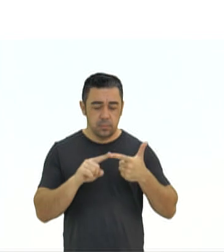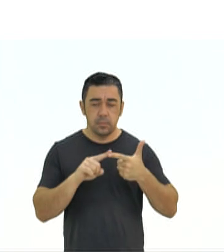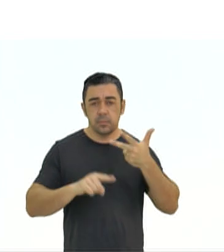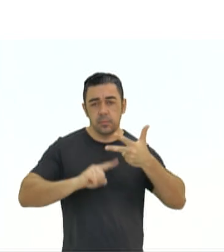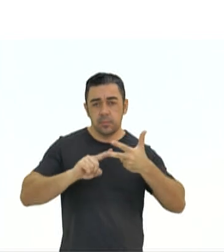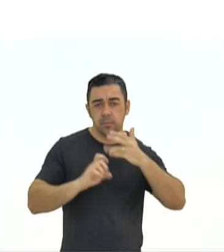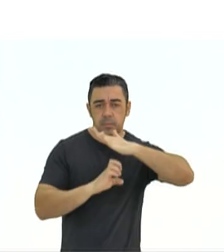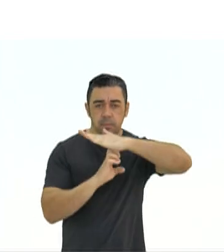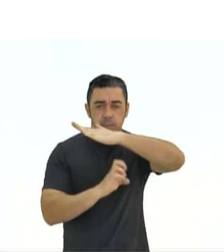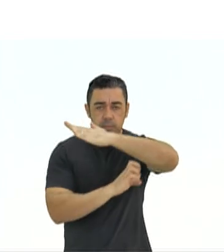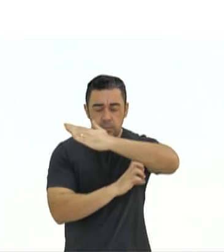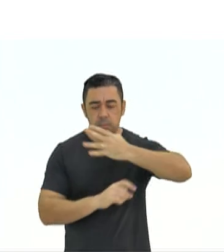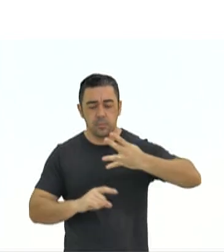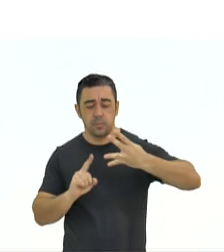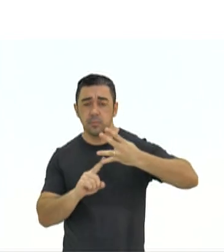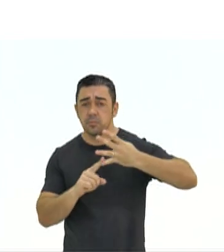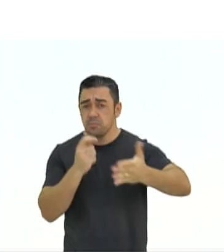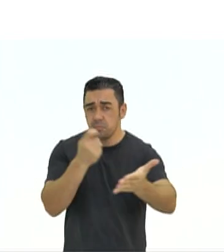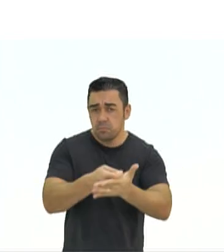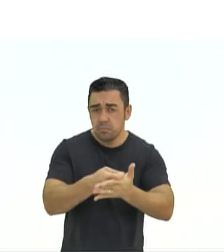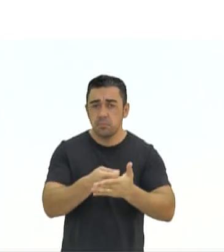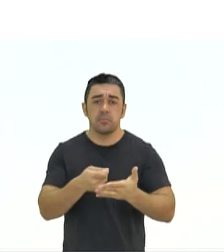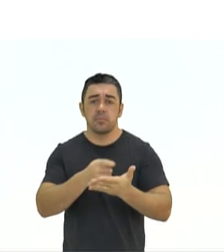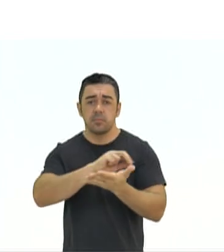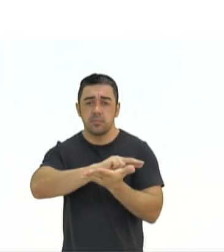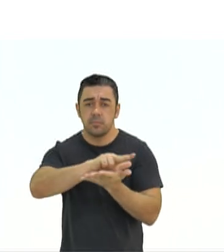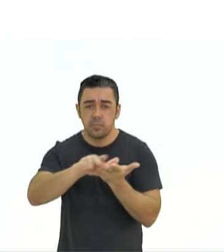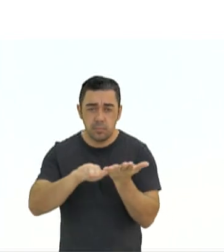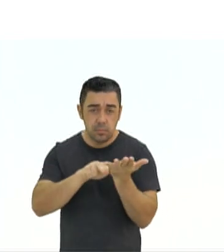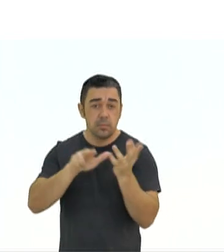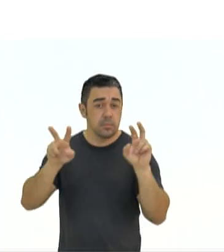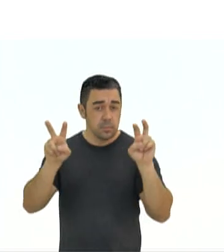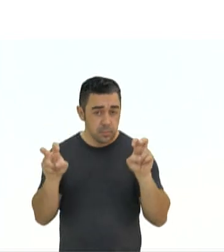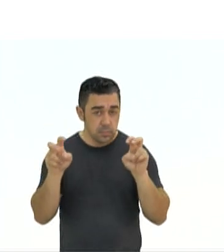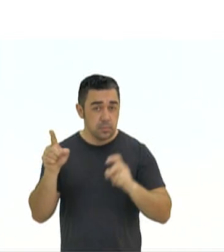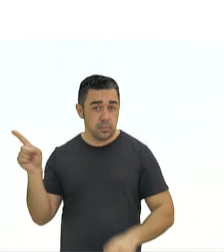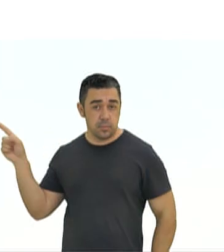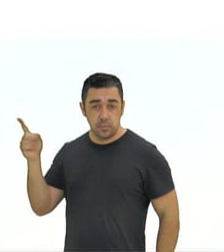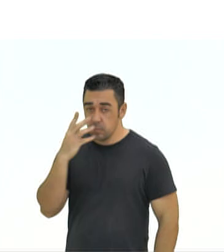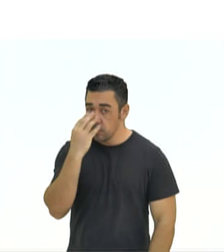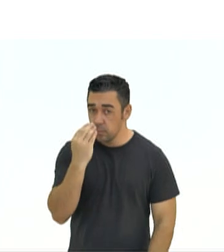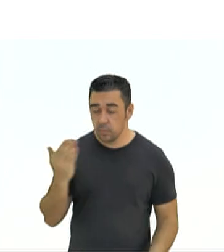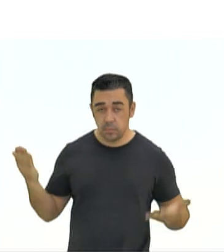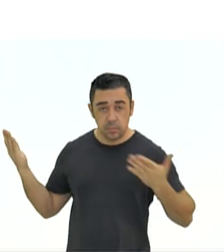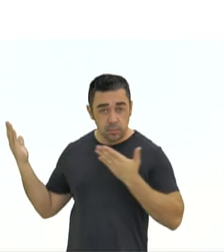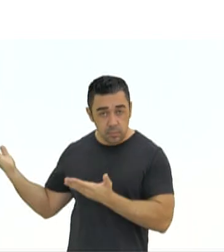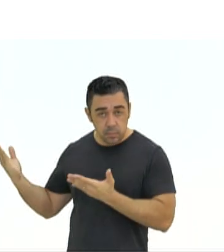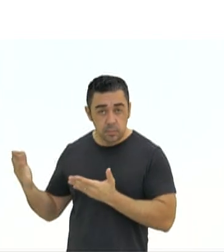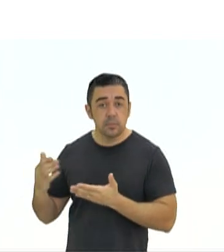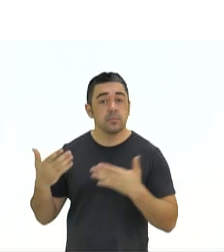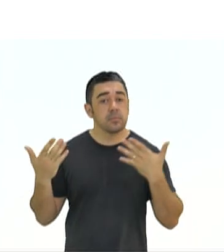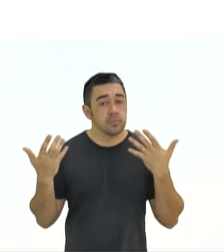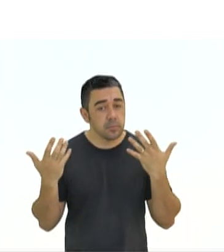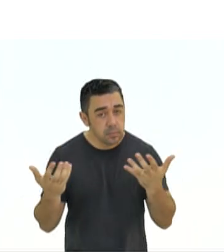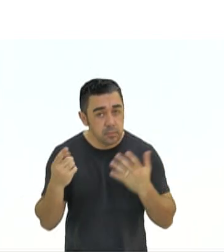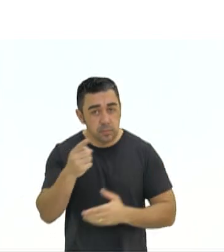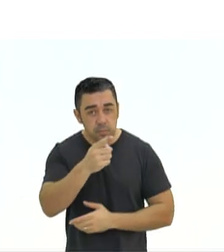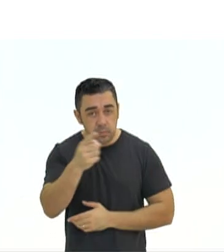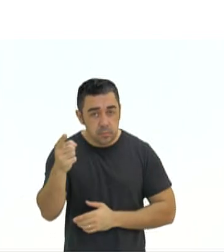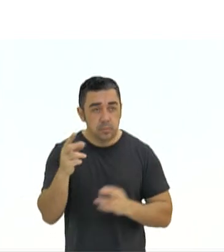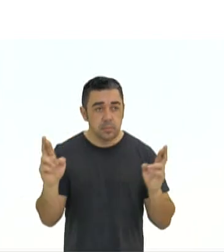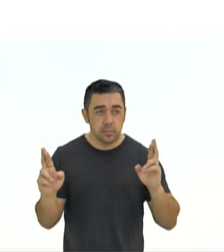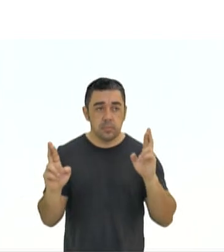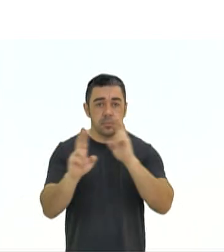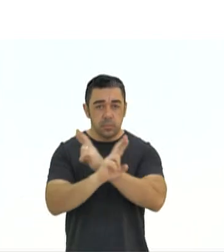infraestrutura, pagamento, enfim, várias temáticas em uma mesma fotografia. A partir disso, eu quero que vocês relacionem